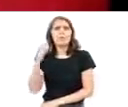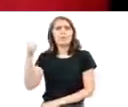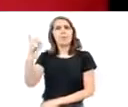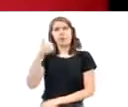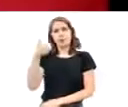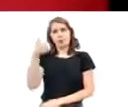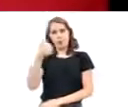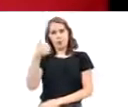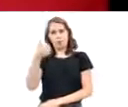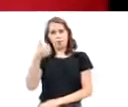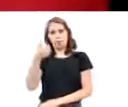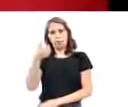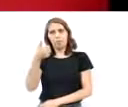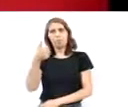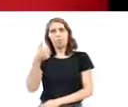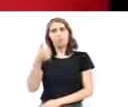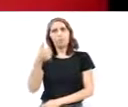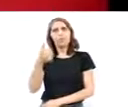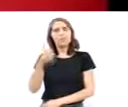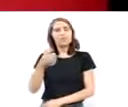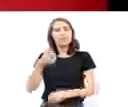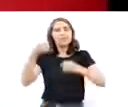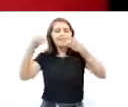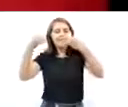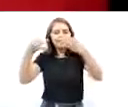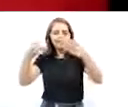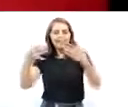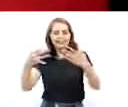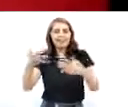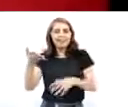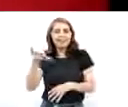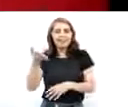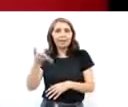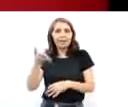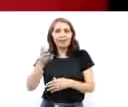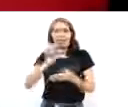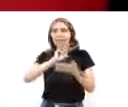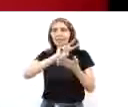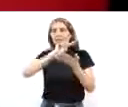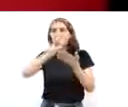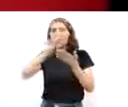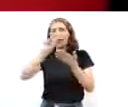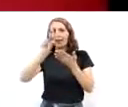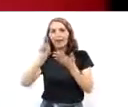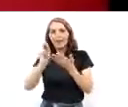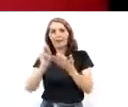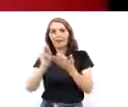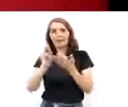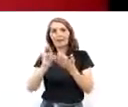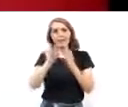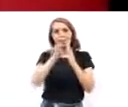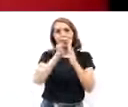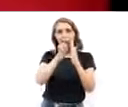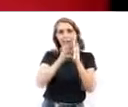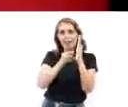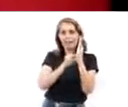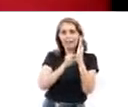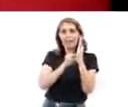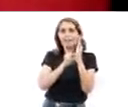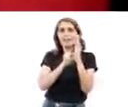diversas possibilidades, poderíamos estar aqui mencionando, mas o que é importante são as